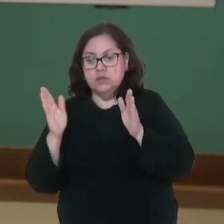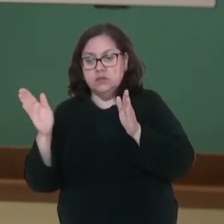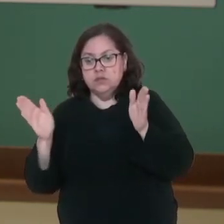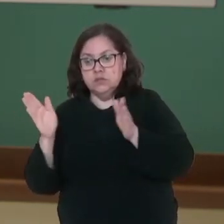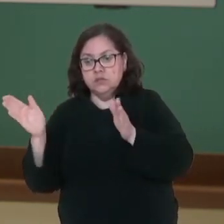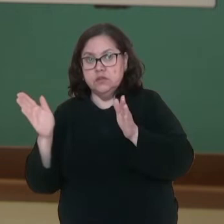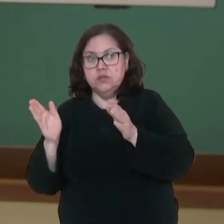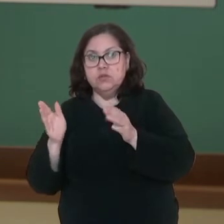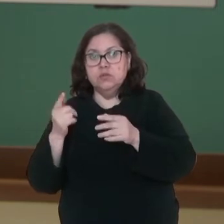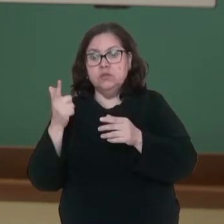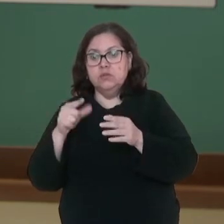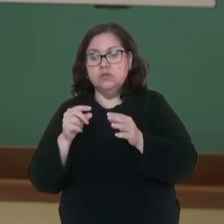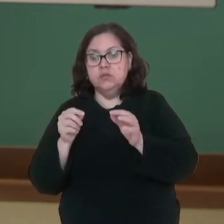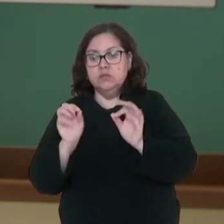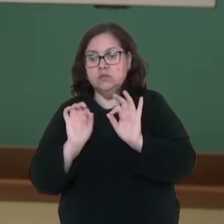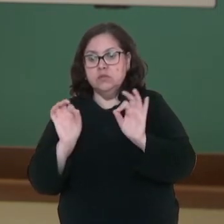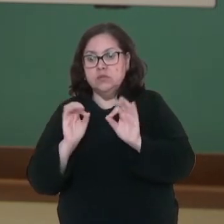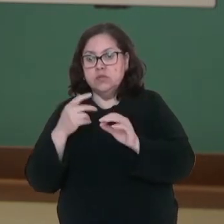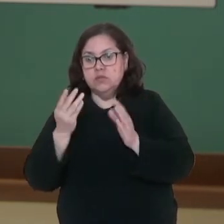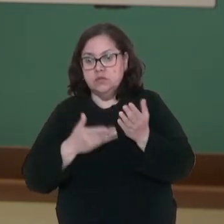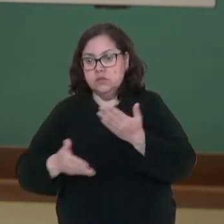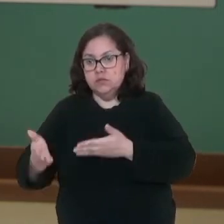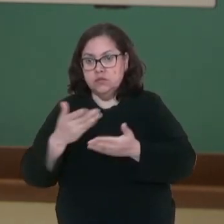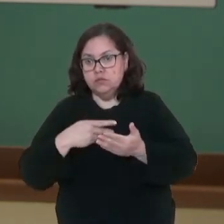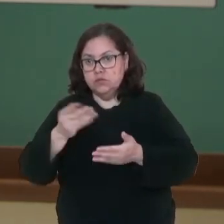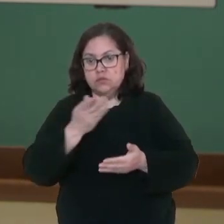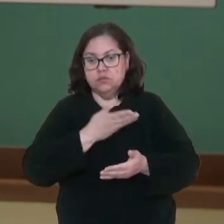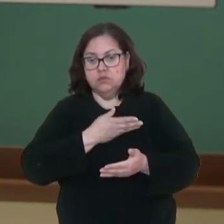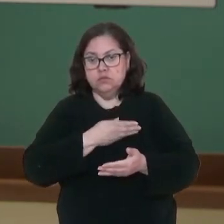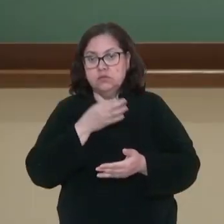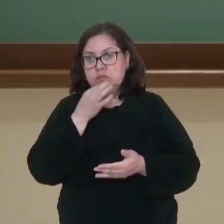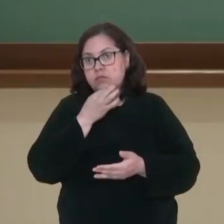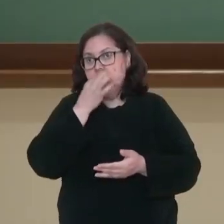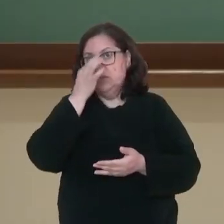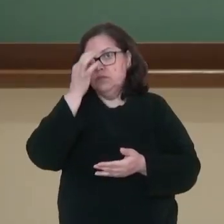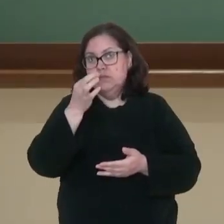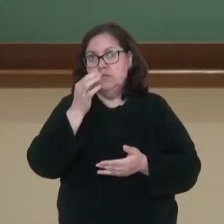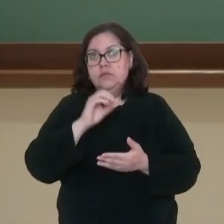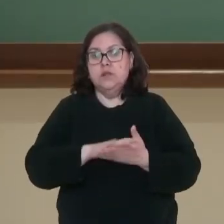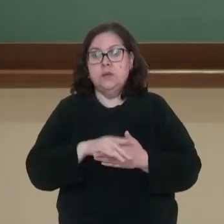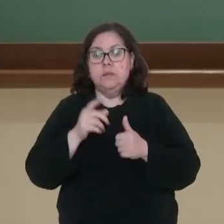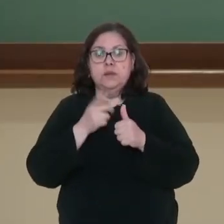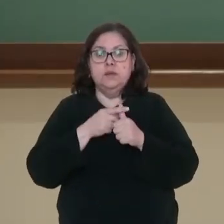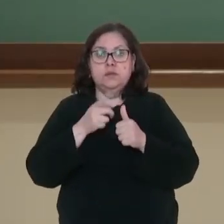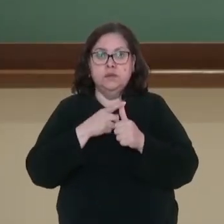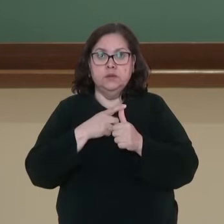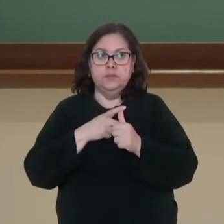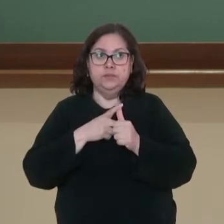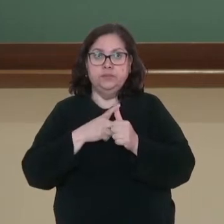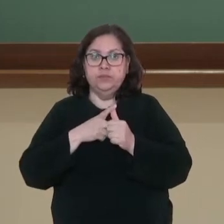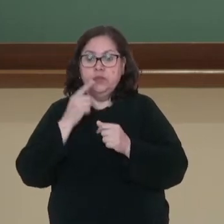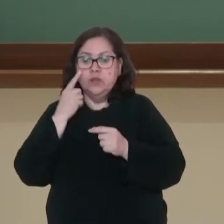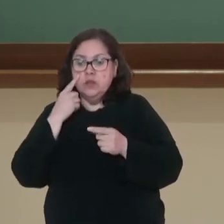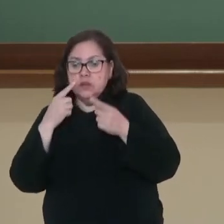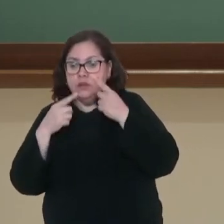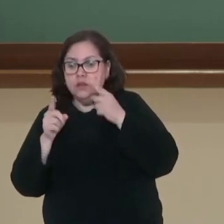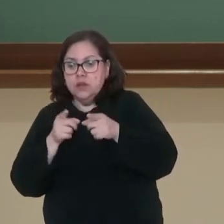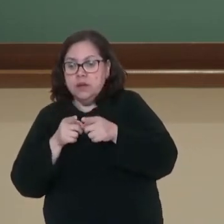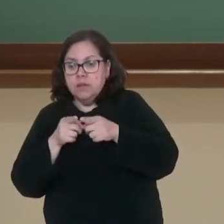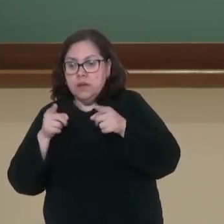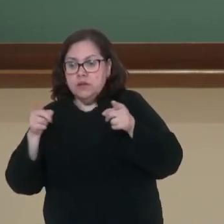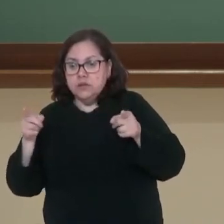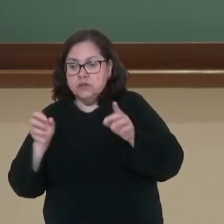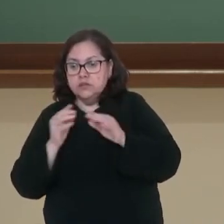entre os genes e socialize com seus colegas, tá? Dicas. Primeira coisa, analise qual que é a maior